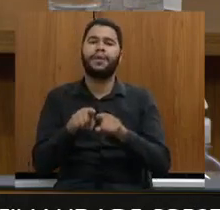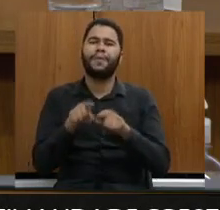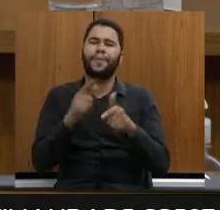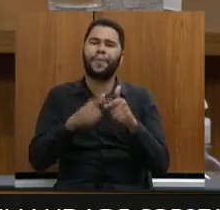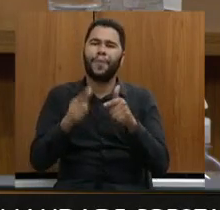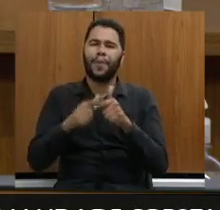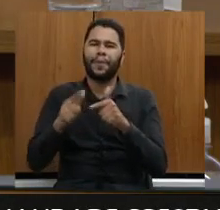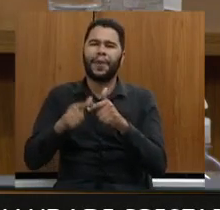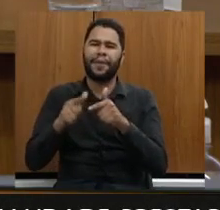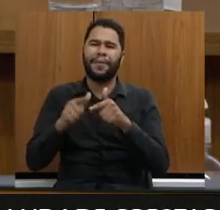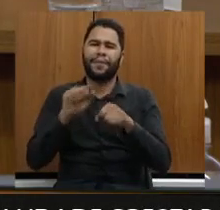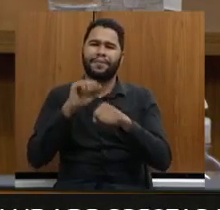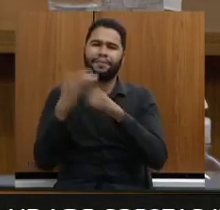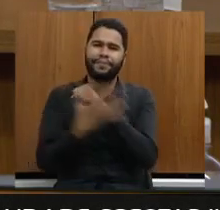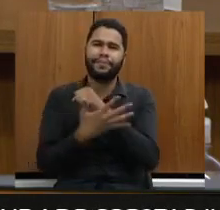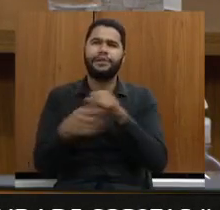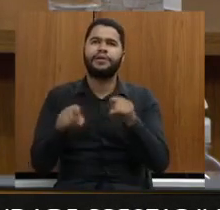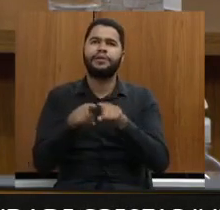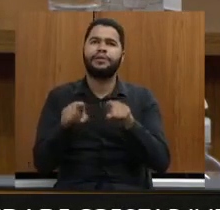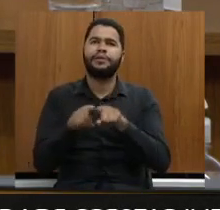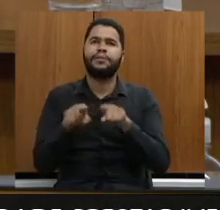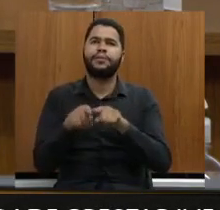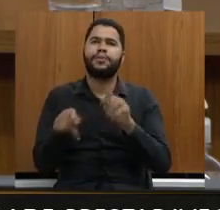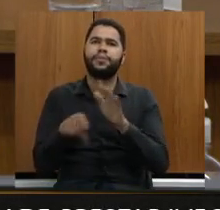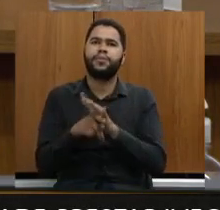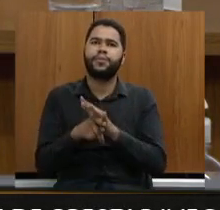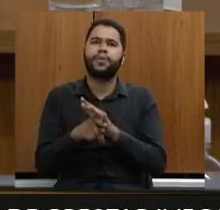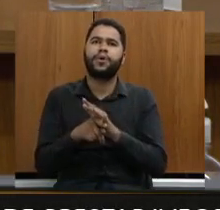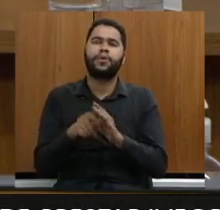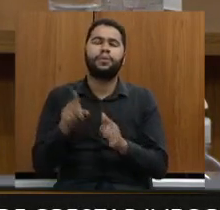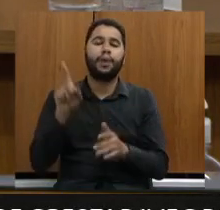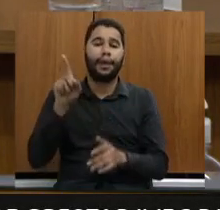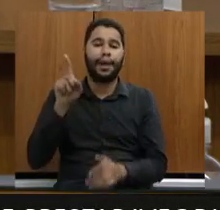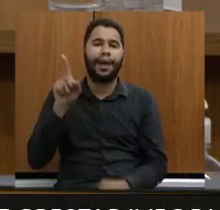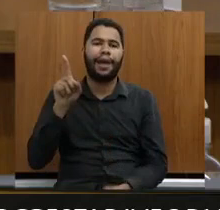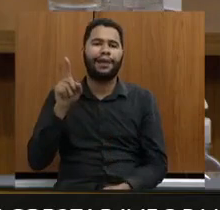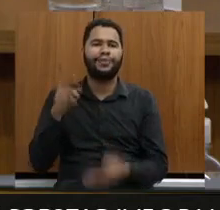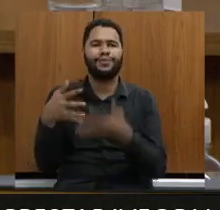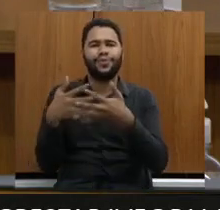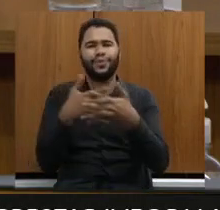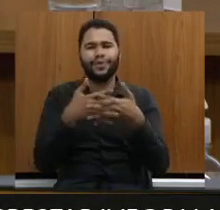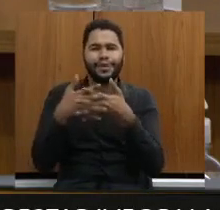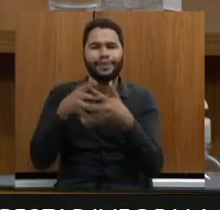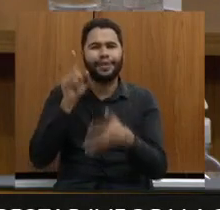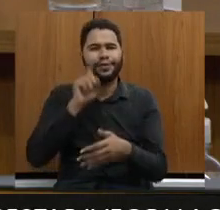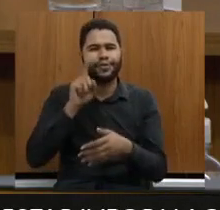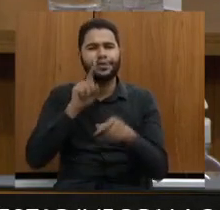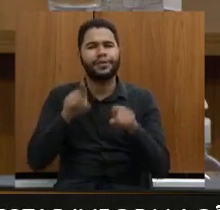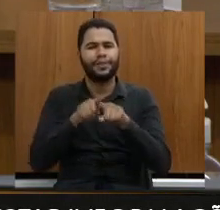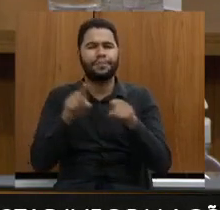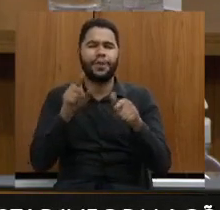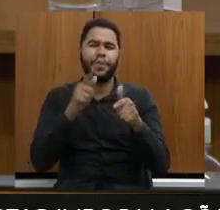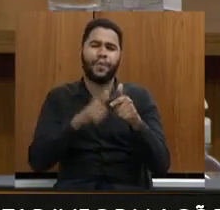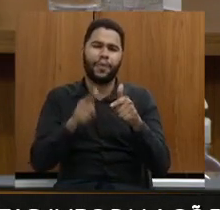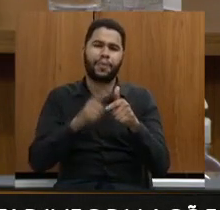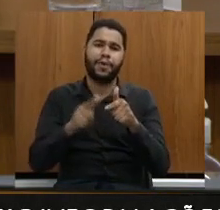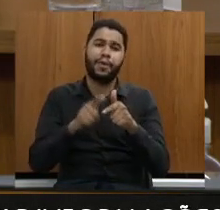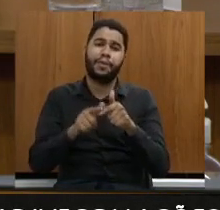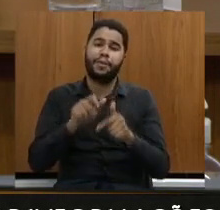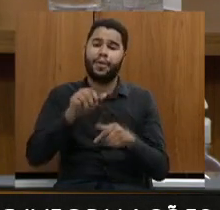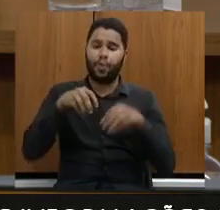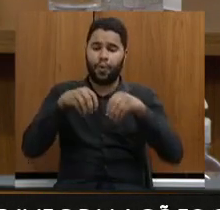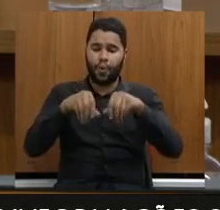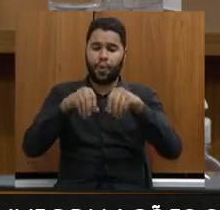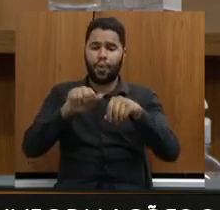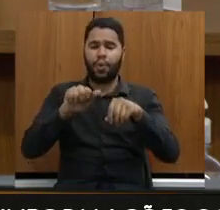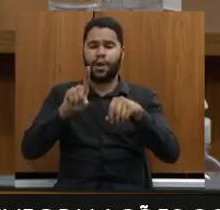pandemia houve um uma fava de vir fantasiado Estados Unidos que isso também tá complicando o Fed o glifosato e o adubo eu acredito